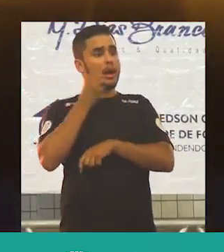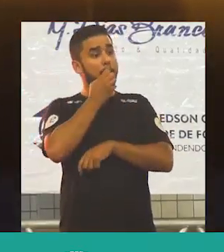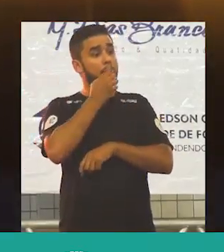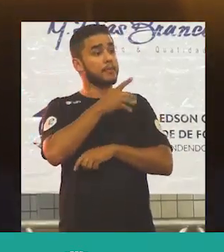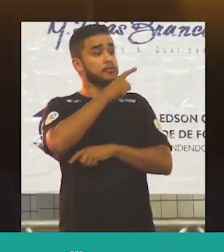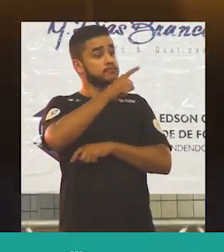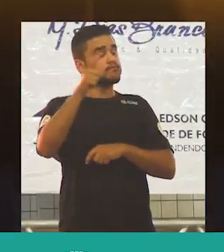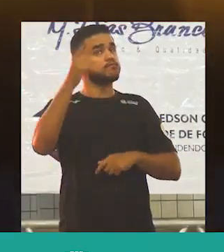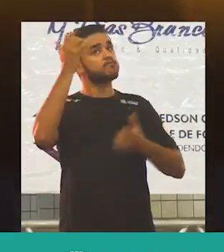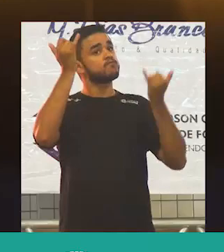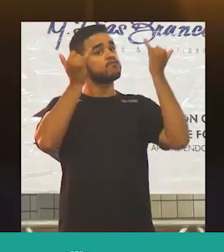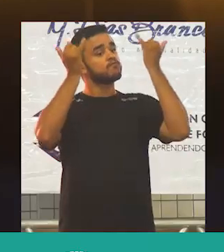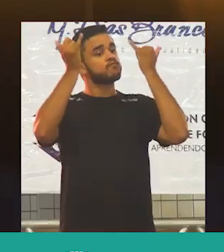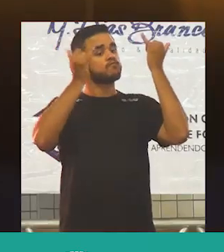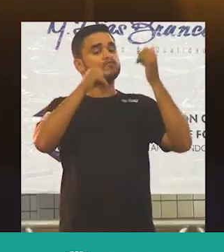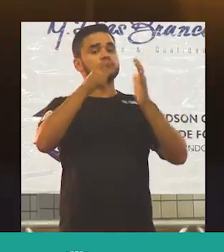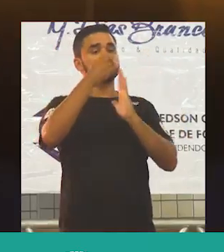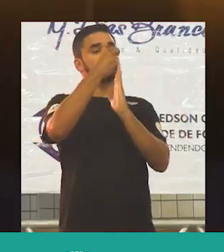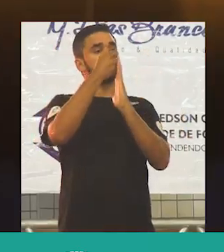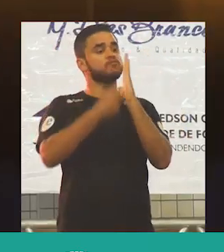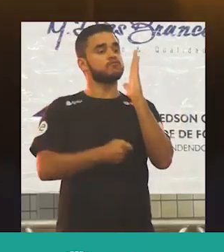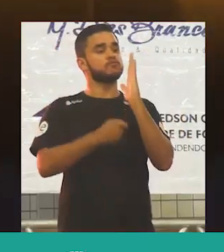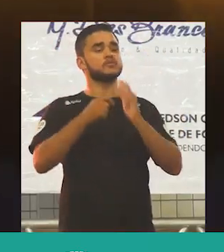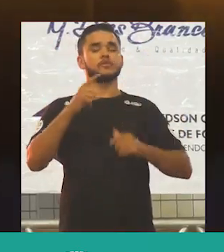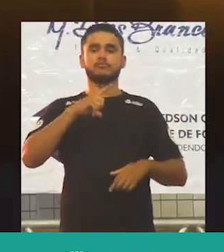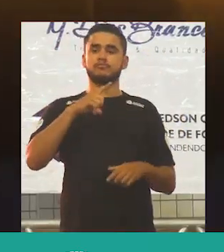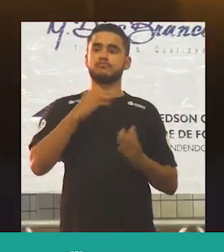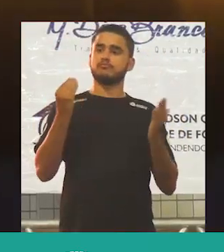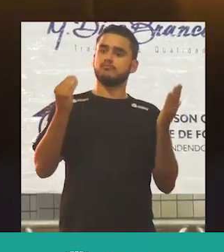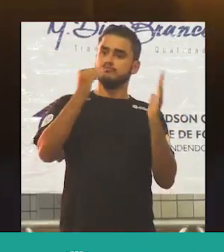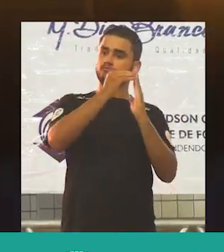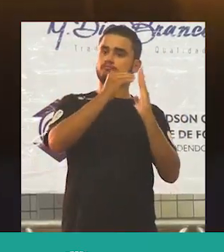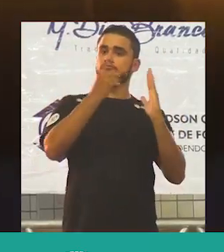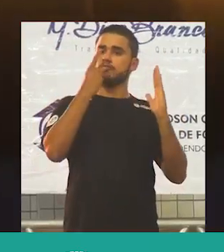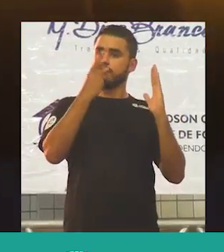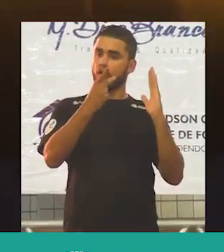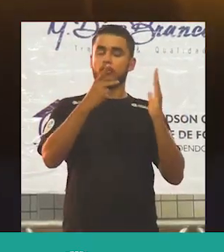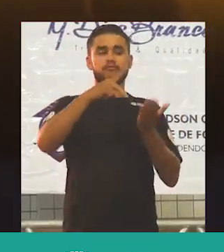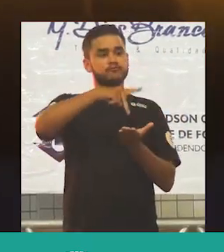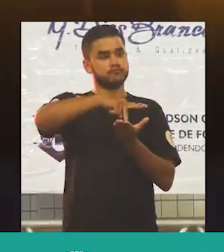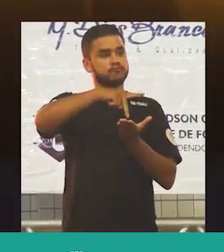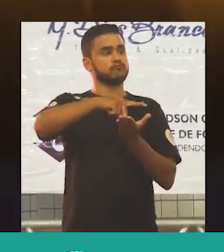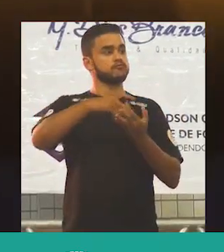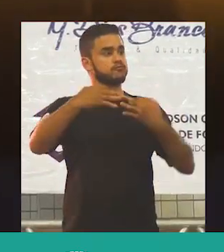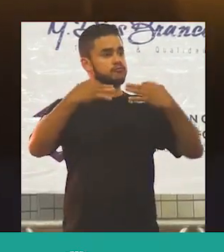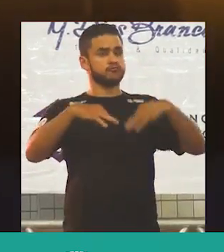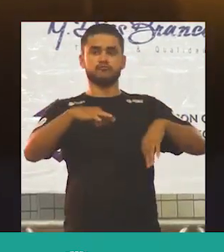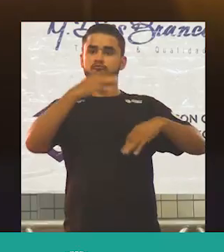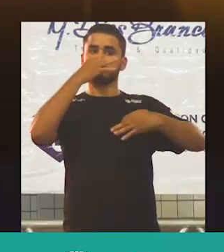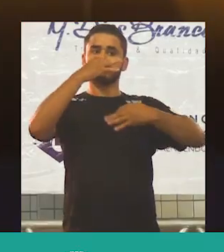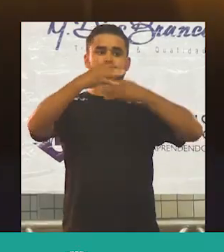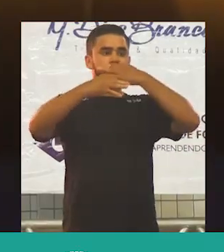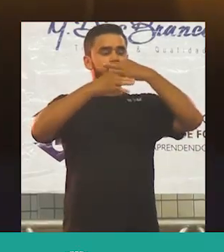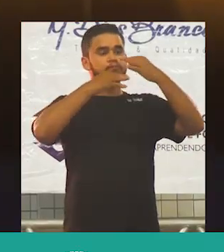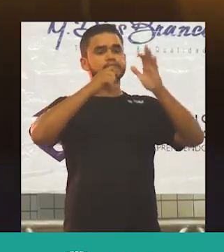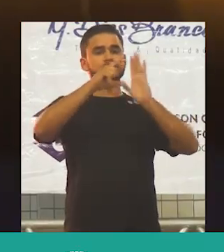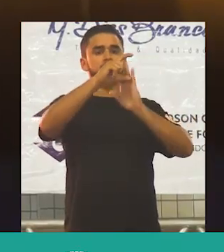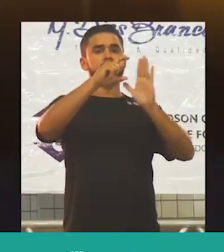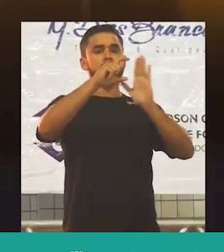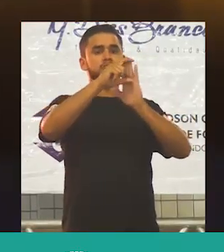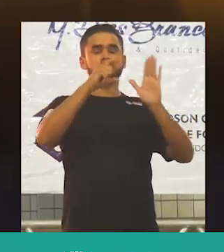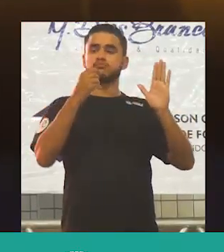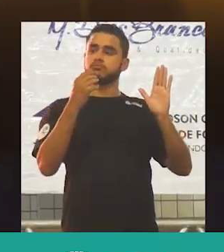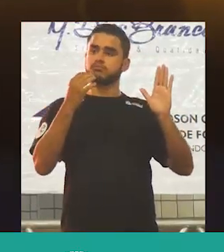que é um tema em que você tem que dar uma veracidade, sempre é bom você começar ali o primeiro parágrafo da